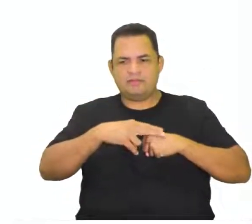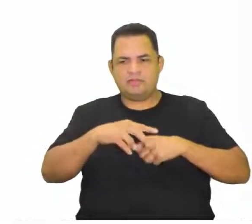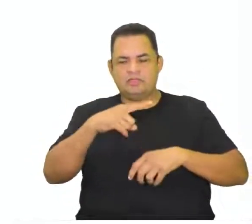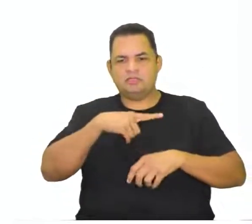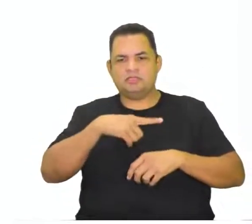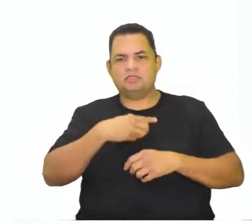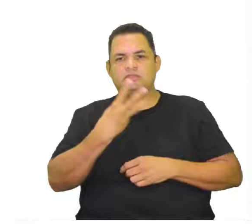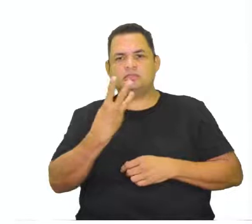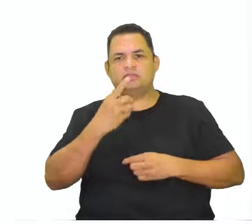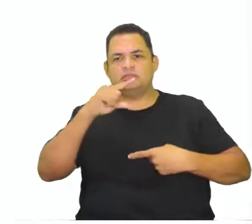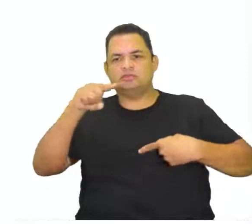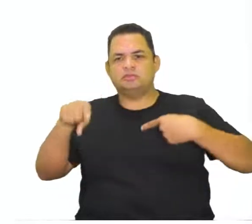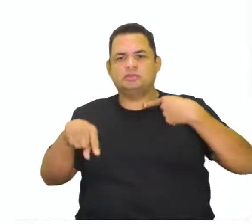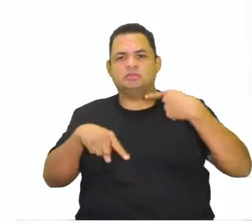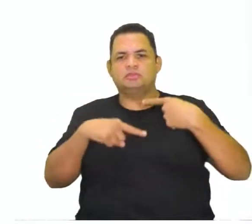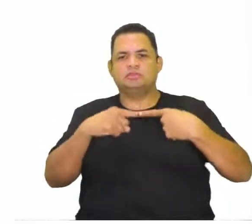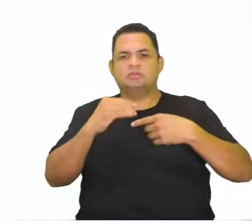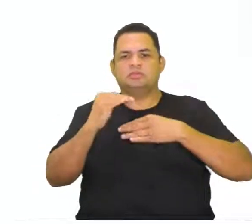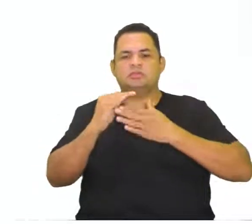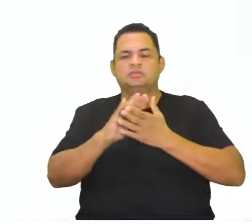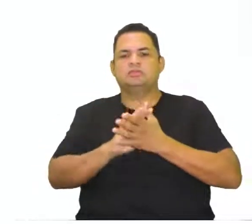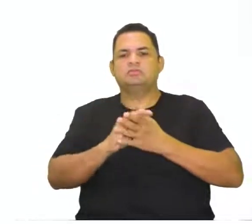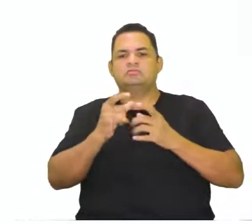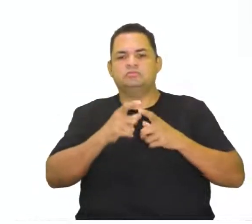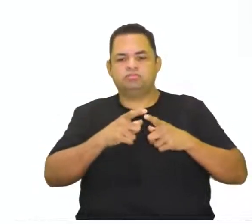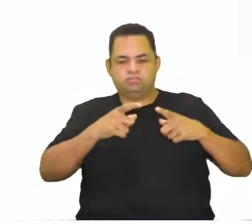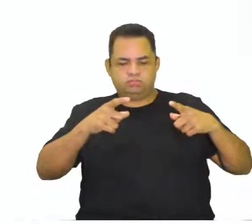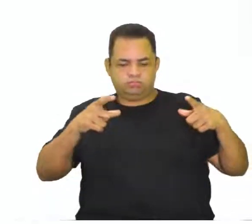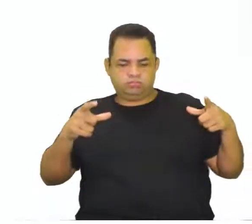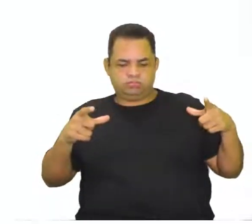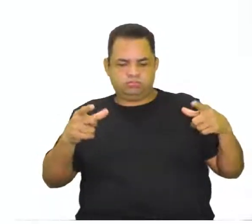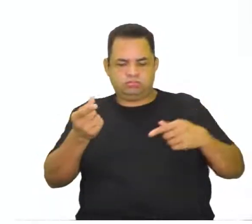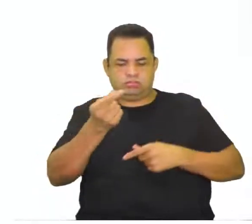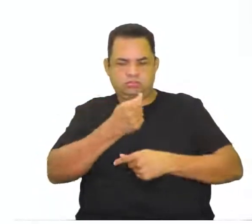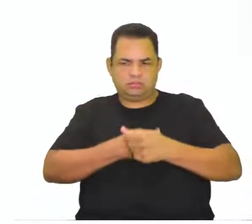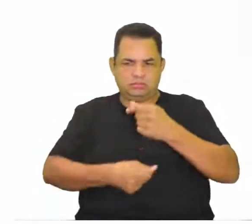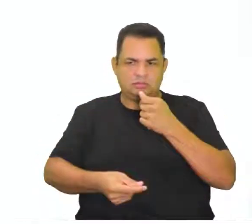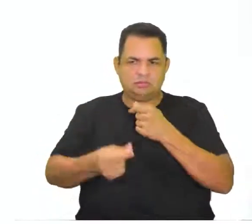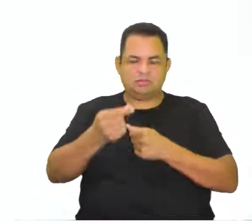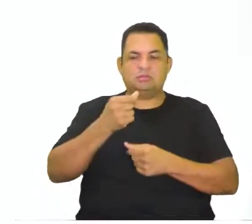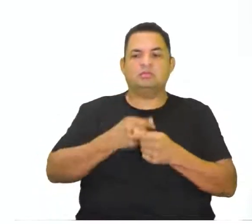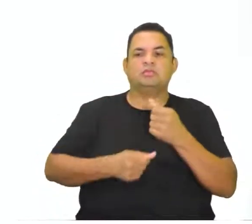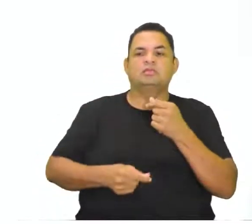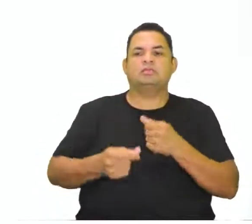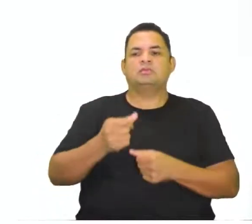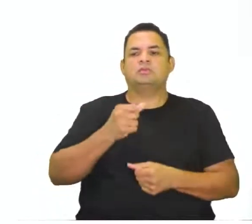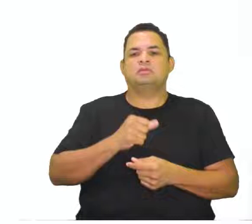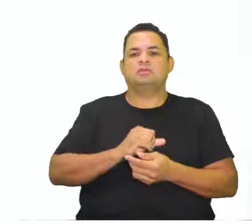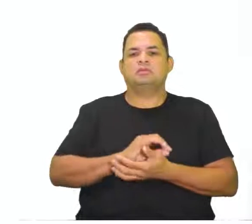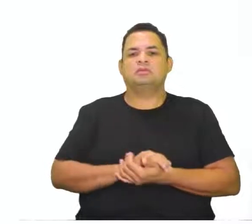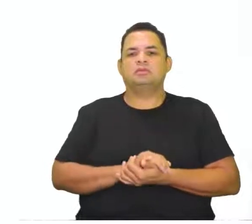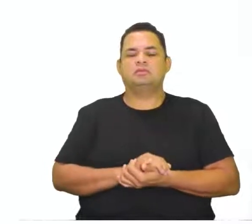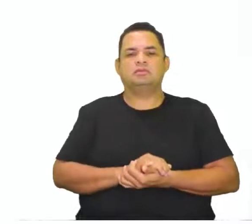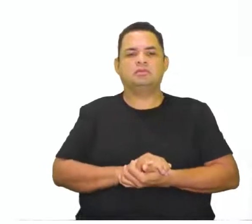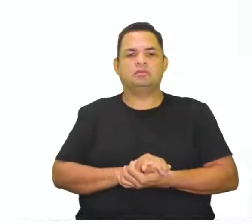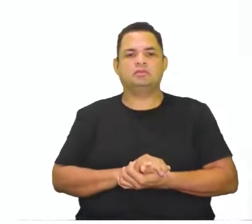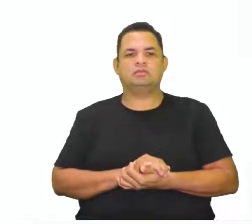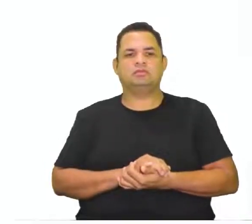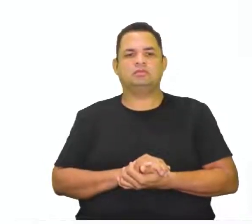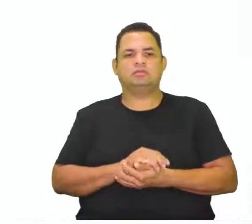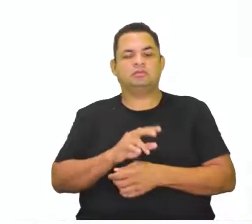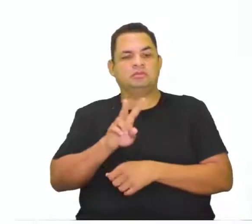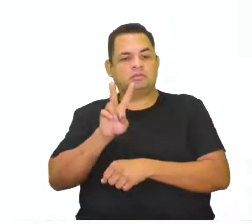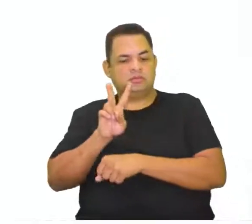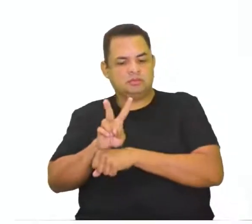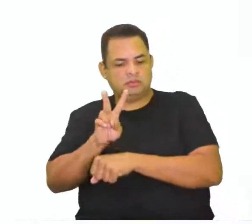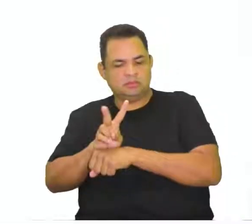dela, onde nós temos o crescimento econômico. A química verde ela visa estimular o crescimento econômico,